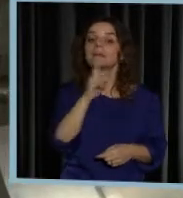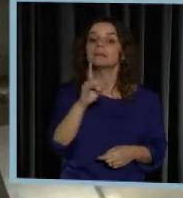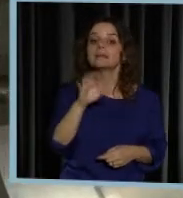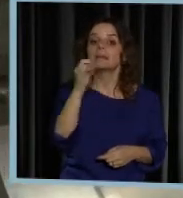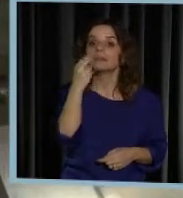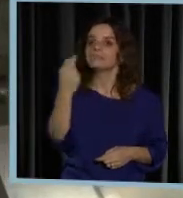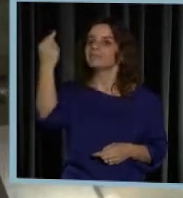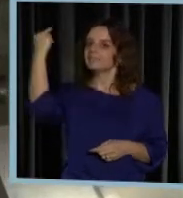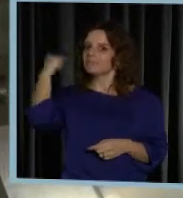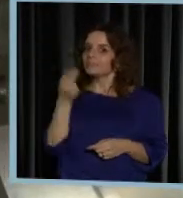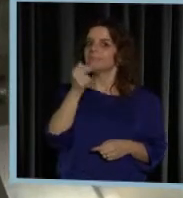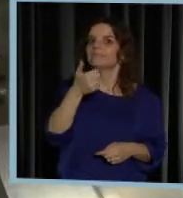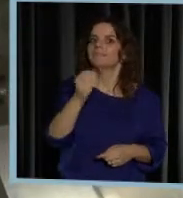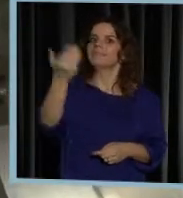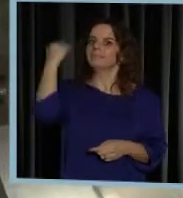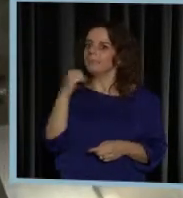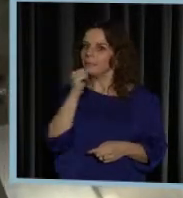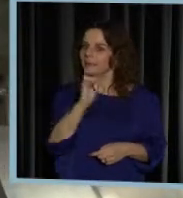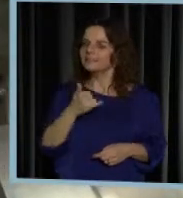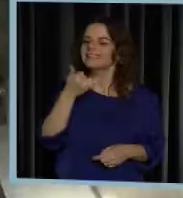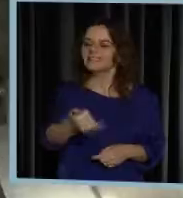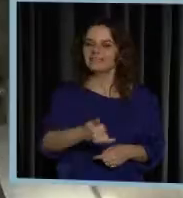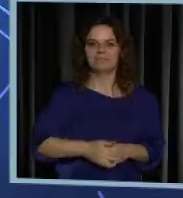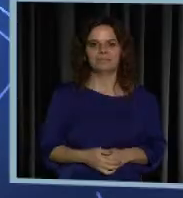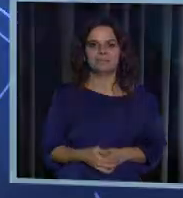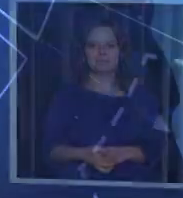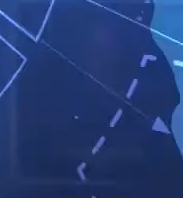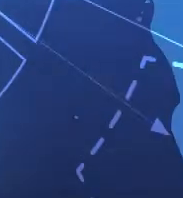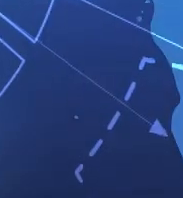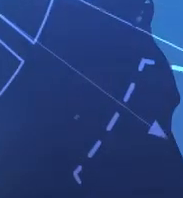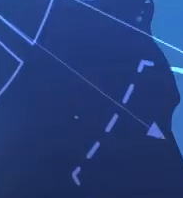de 68, há 50 anos. Não perca, já a seguir.